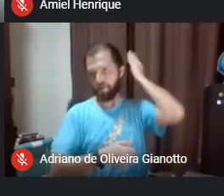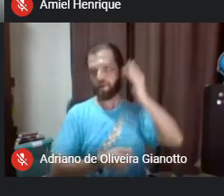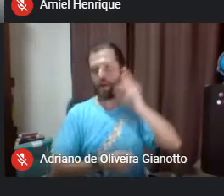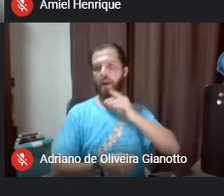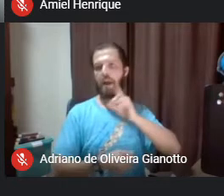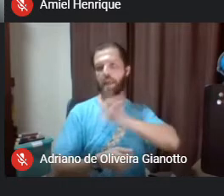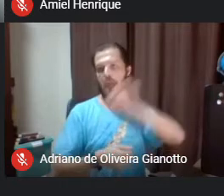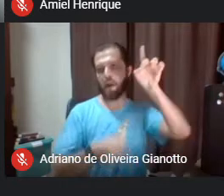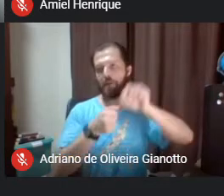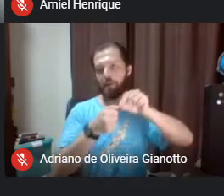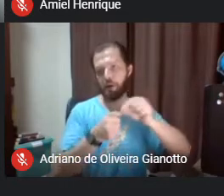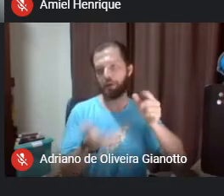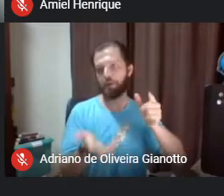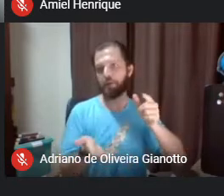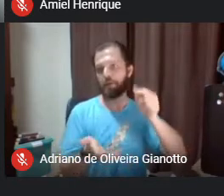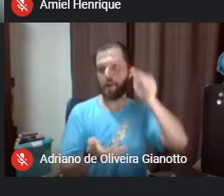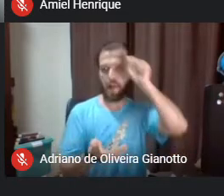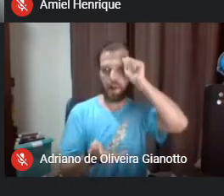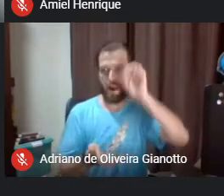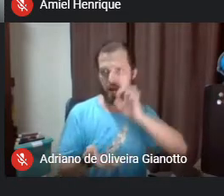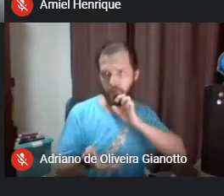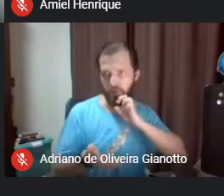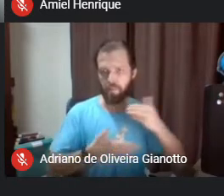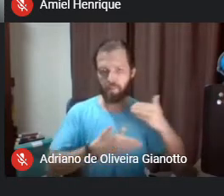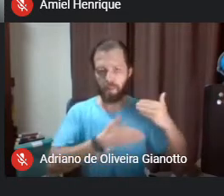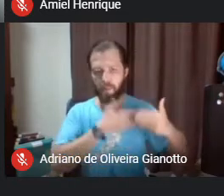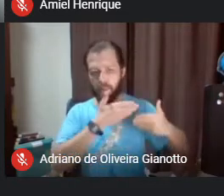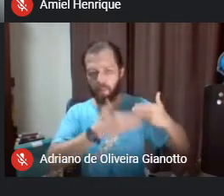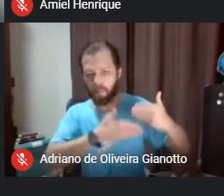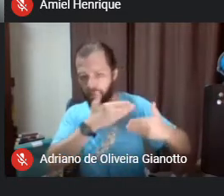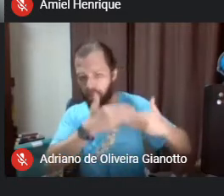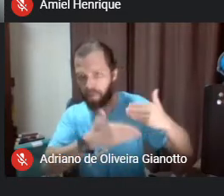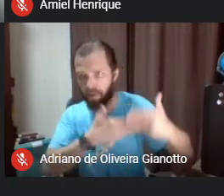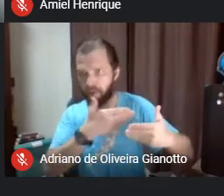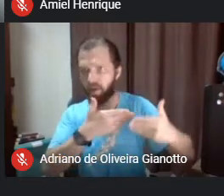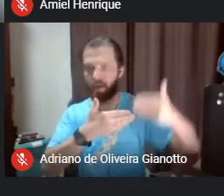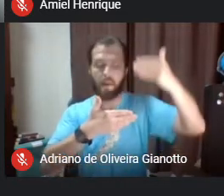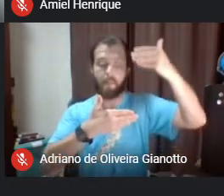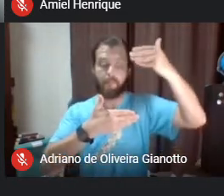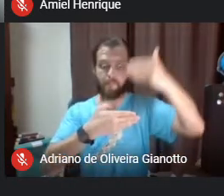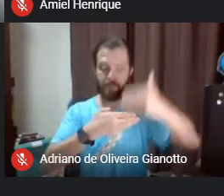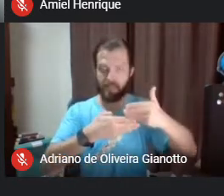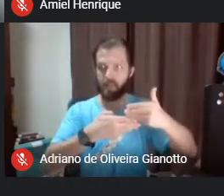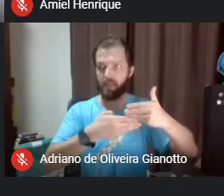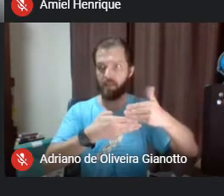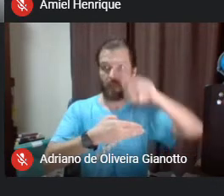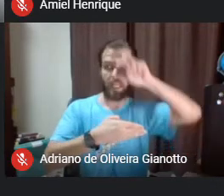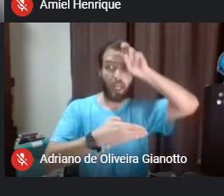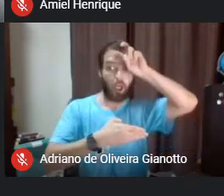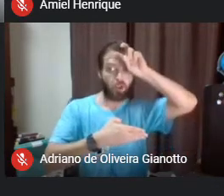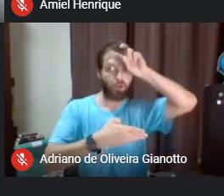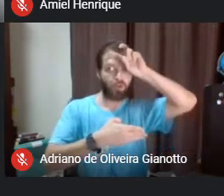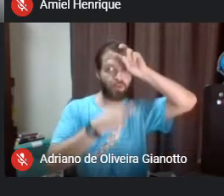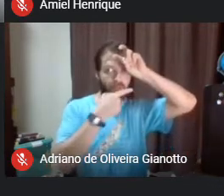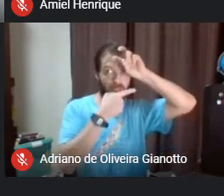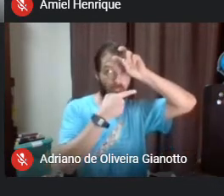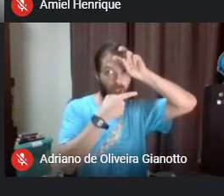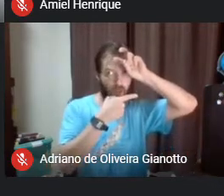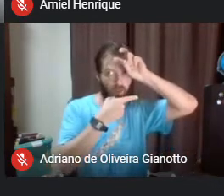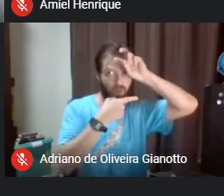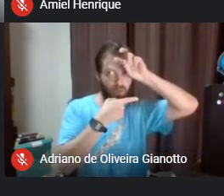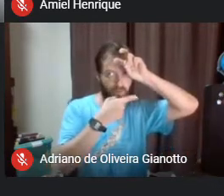sabem que lá atrás, nós temos a concepção de Adão e Eva, a teoria